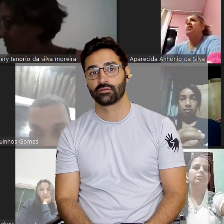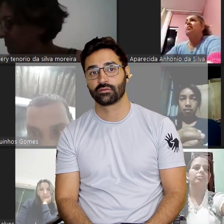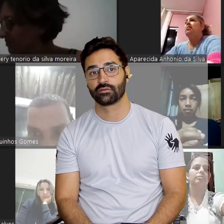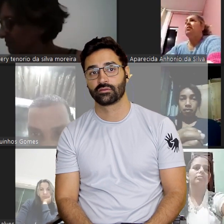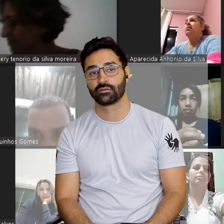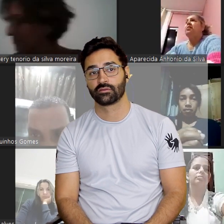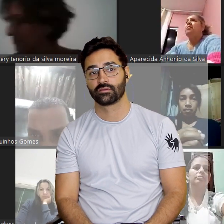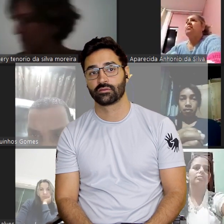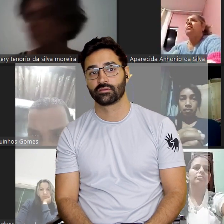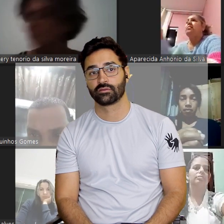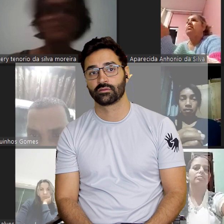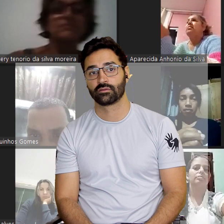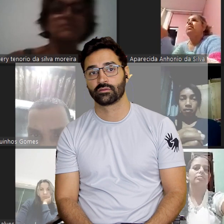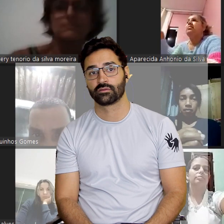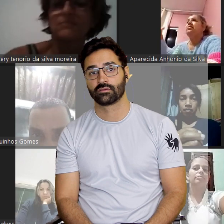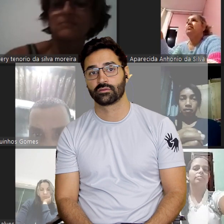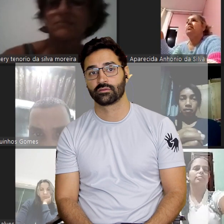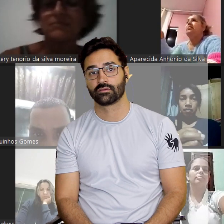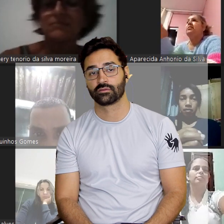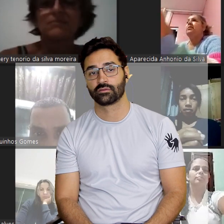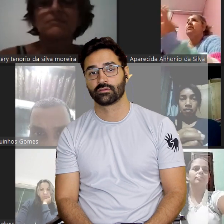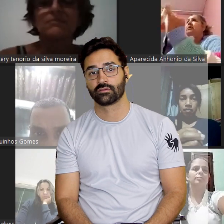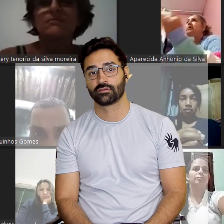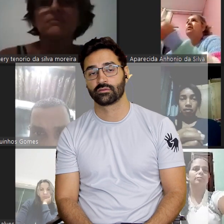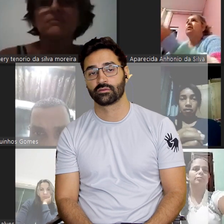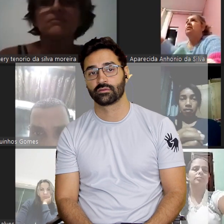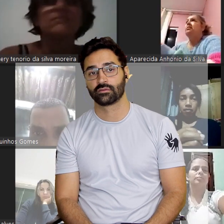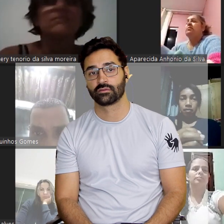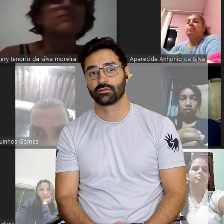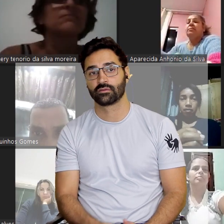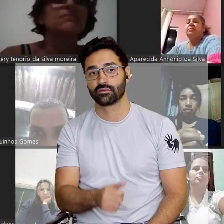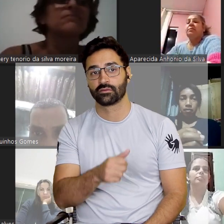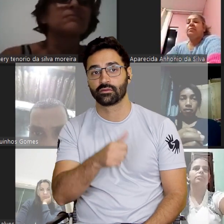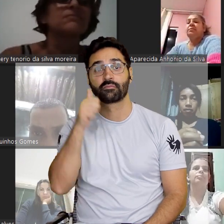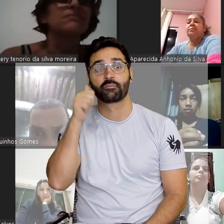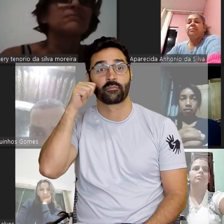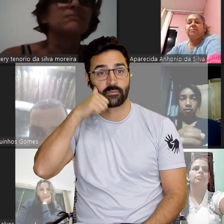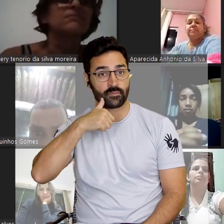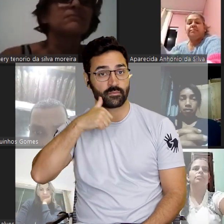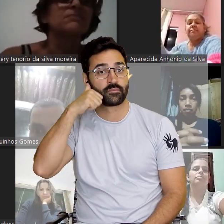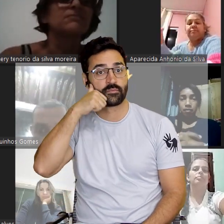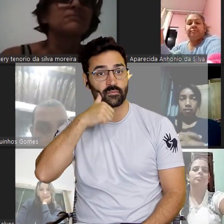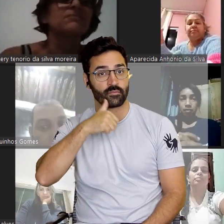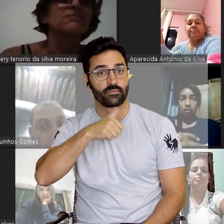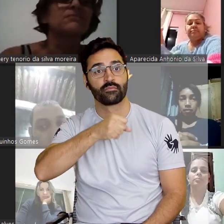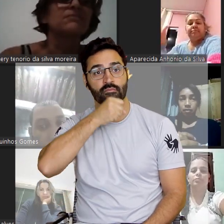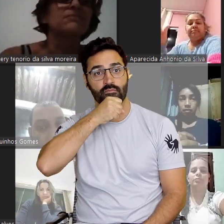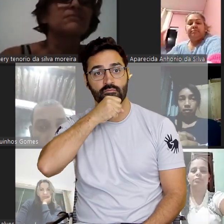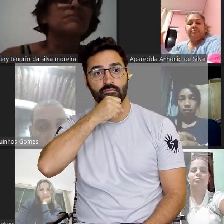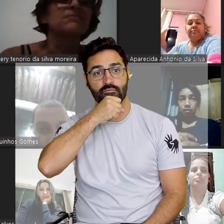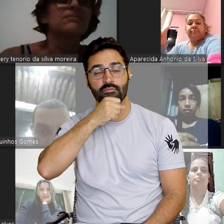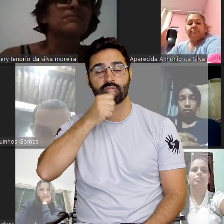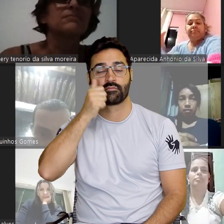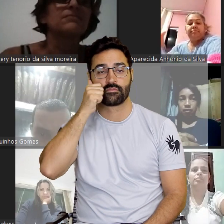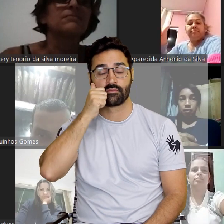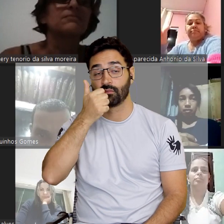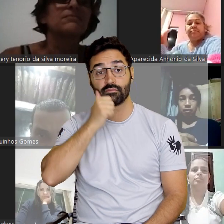Mamãe. O outro lado, do outro lado do rosto. Do outro lado do rosto. Isso.